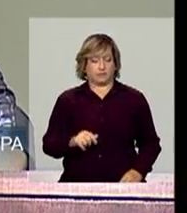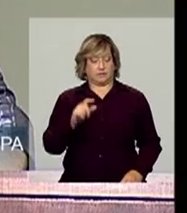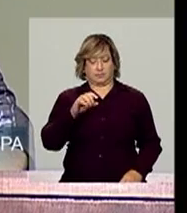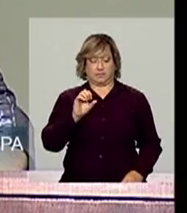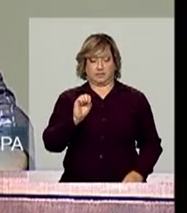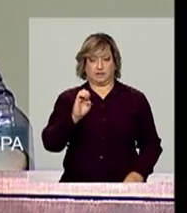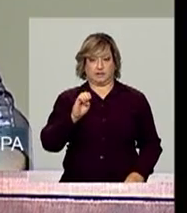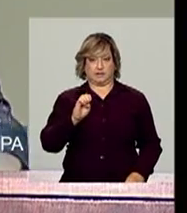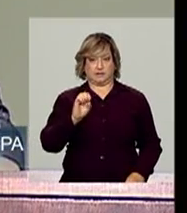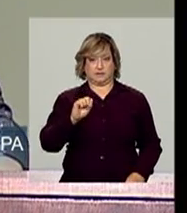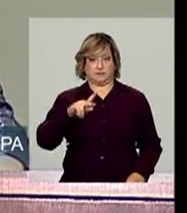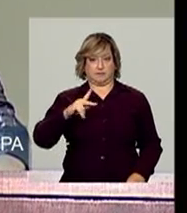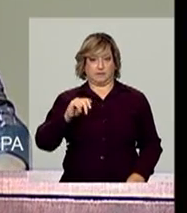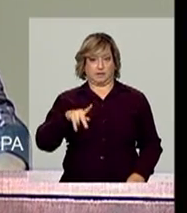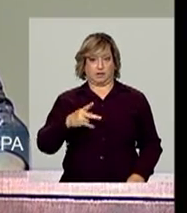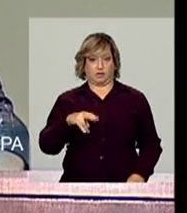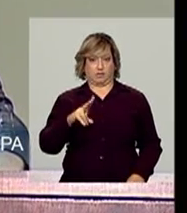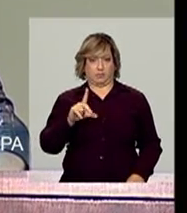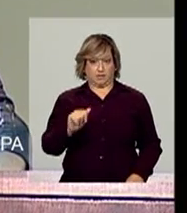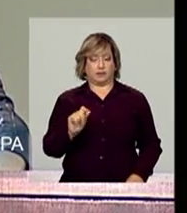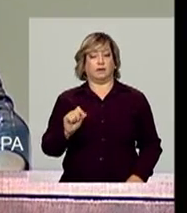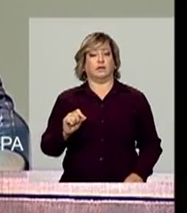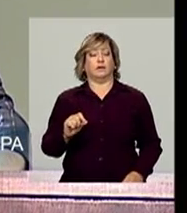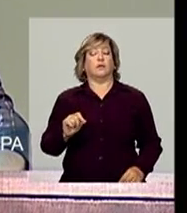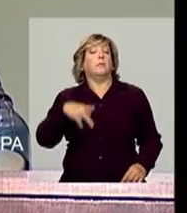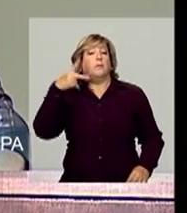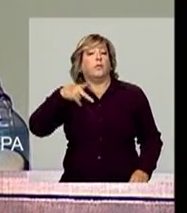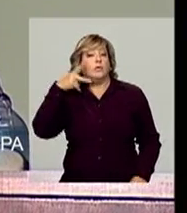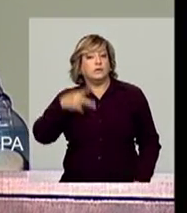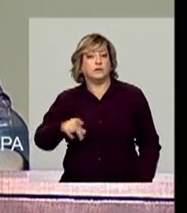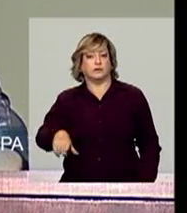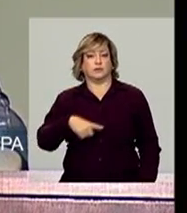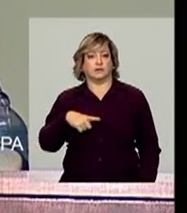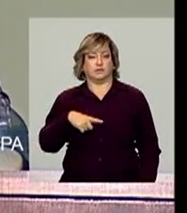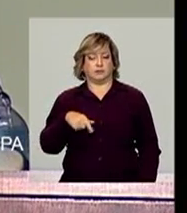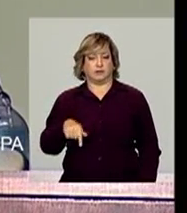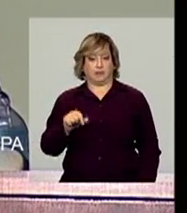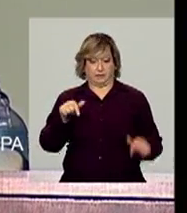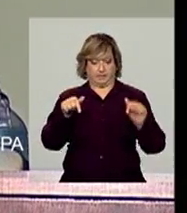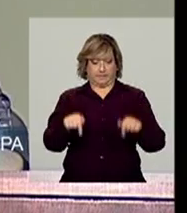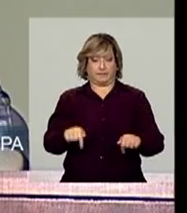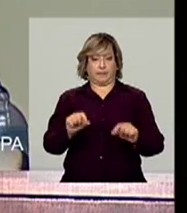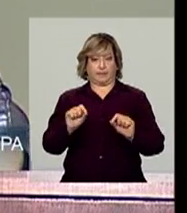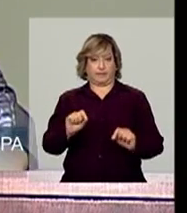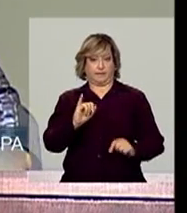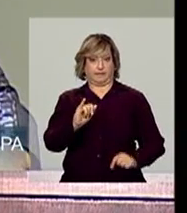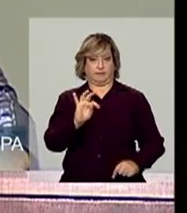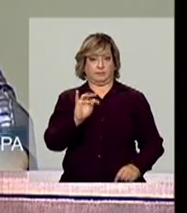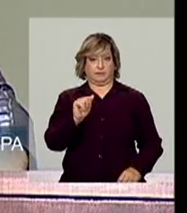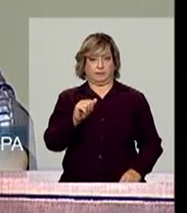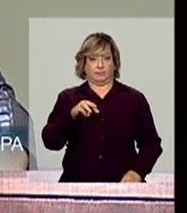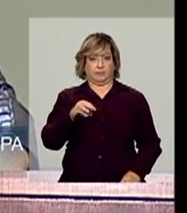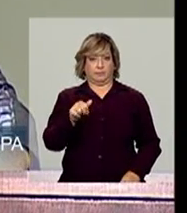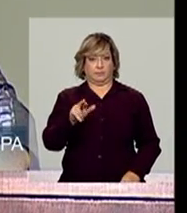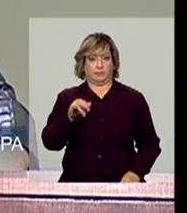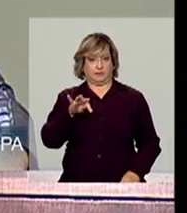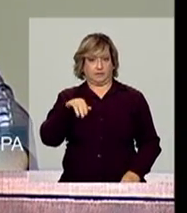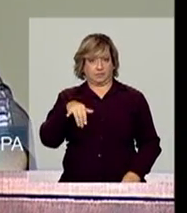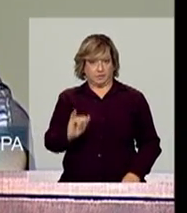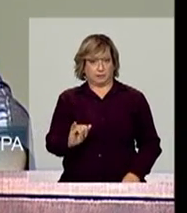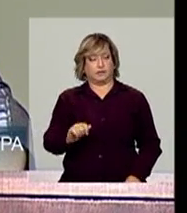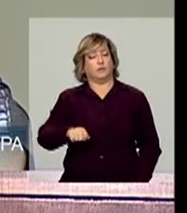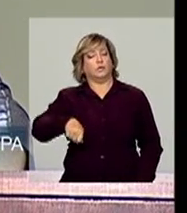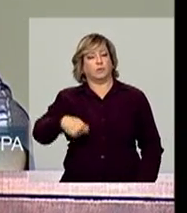e territorial. Pois, muito bem, essa casa, a Casa do Barão do Rio Branco, ou a Casa de Rio